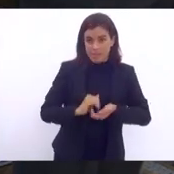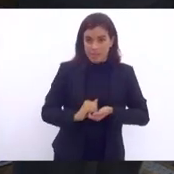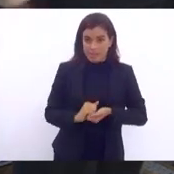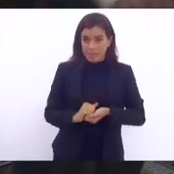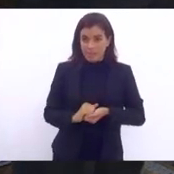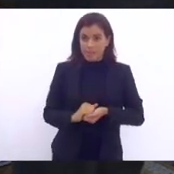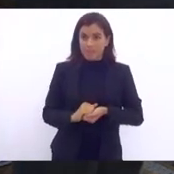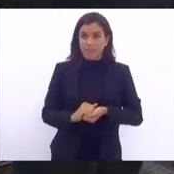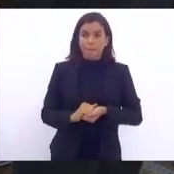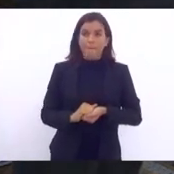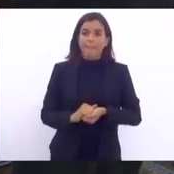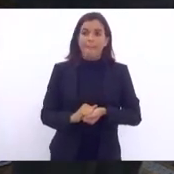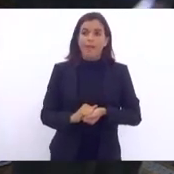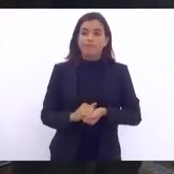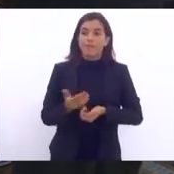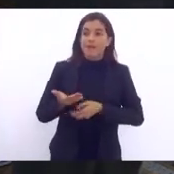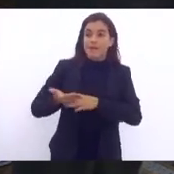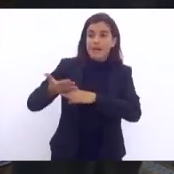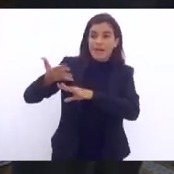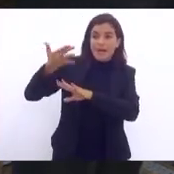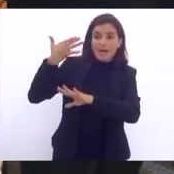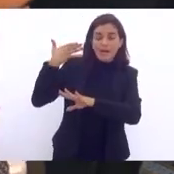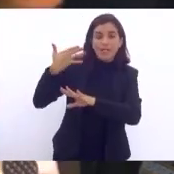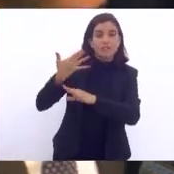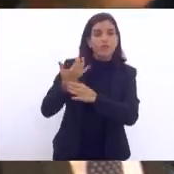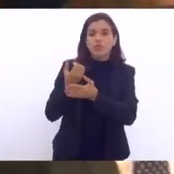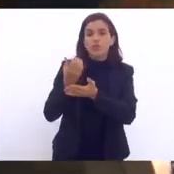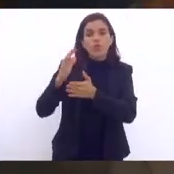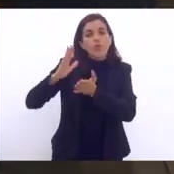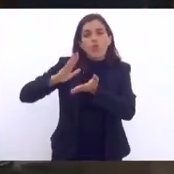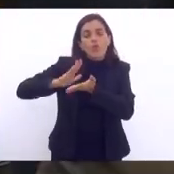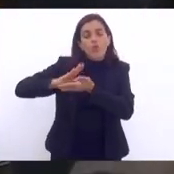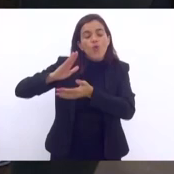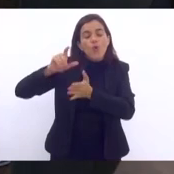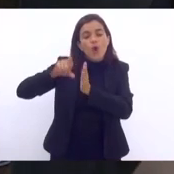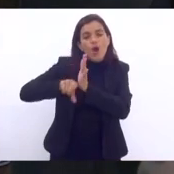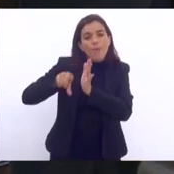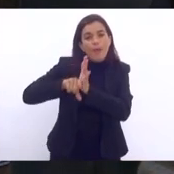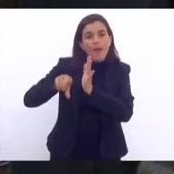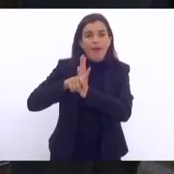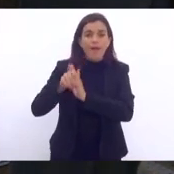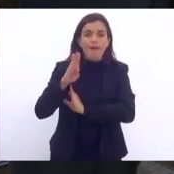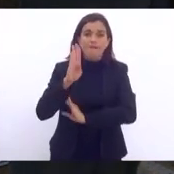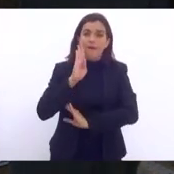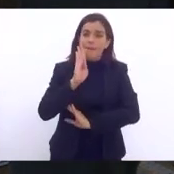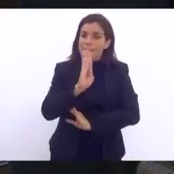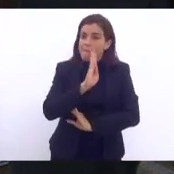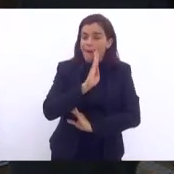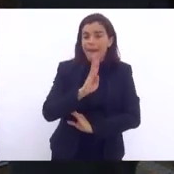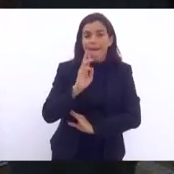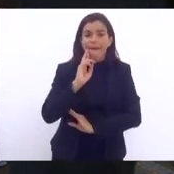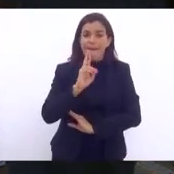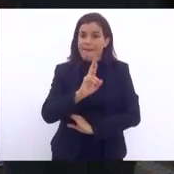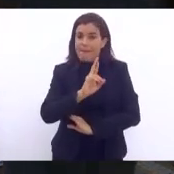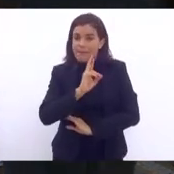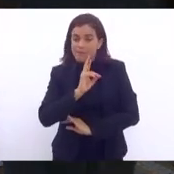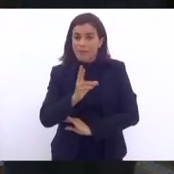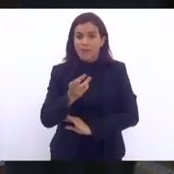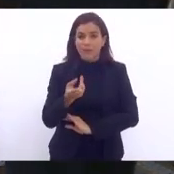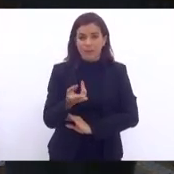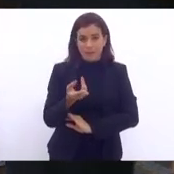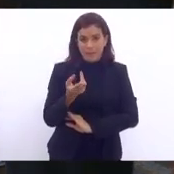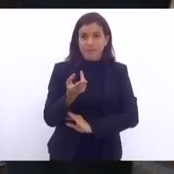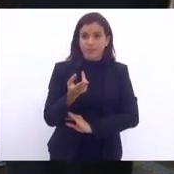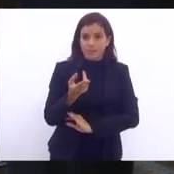em bares, restaurantes, né, refeições coletivas, e foi colocado